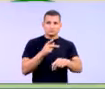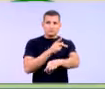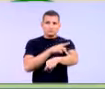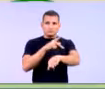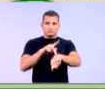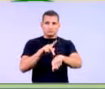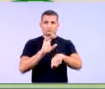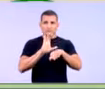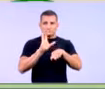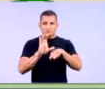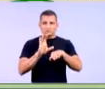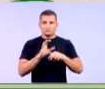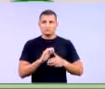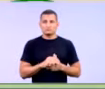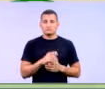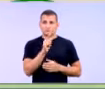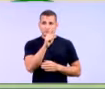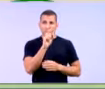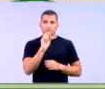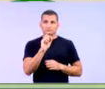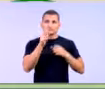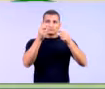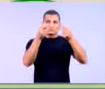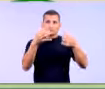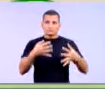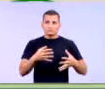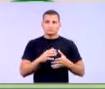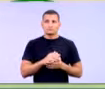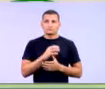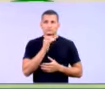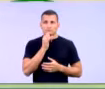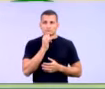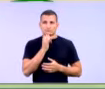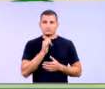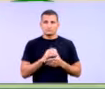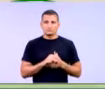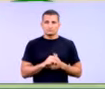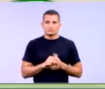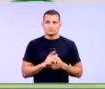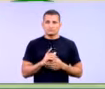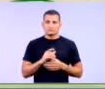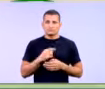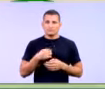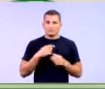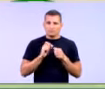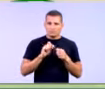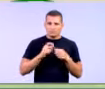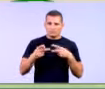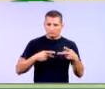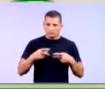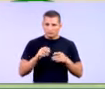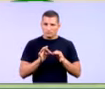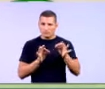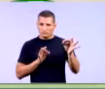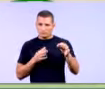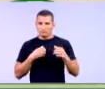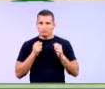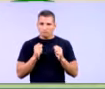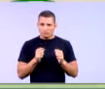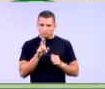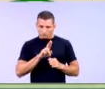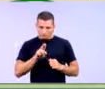pedagógico do curso. Isso aqui quer dizer o seguinte: eu fiz um projeto de extensão, eu posso utilizar